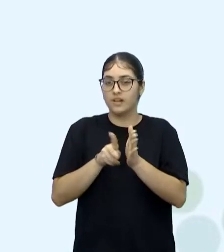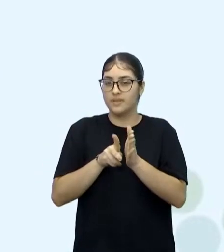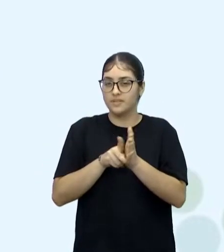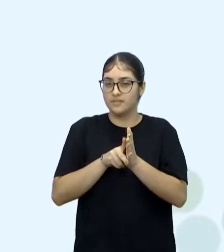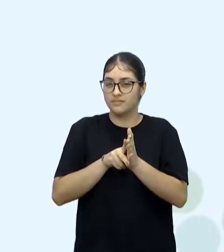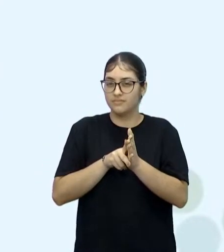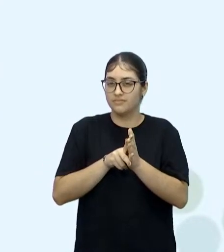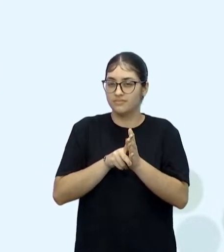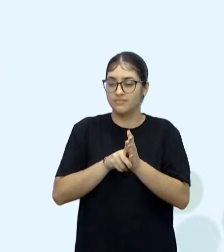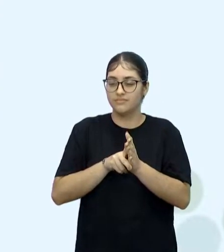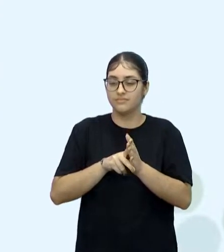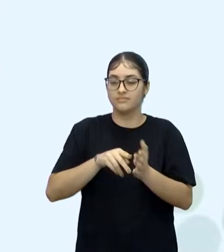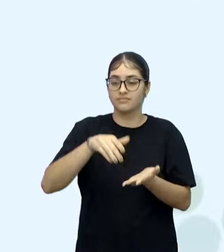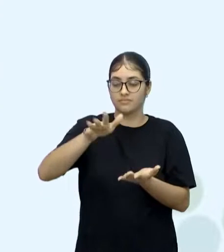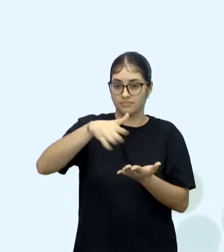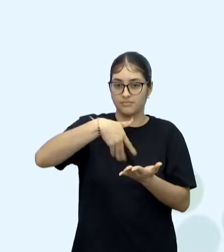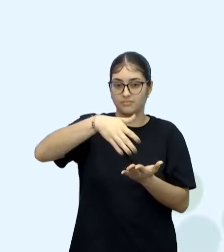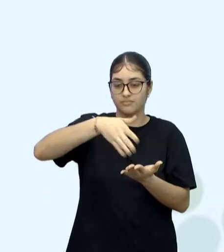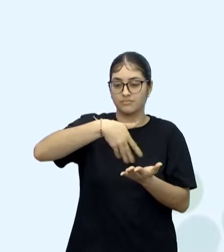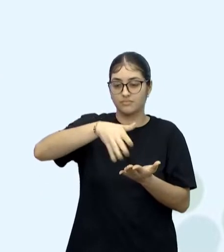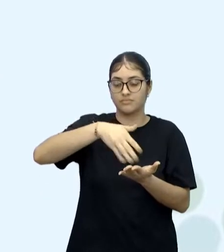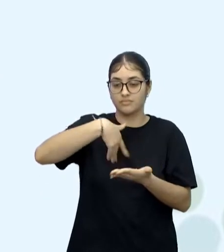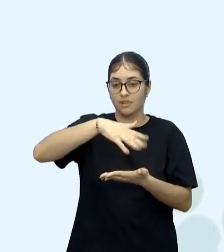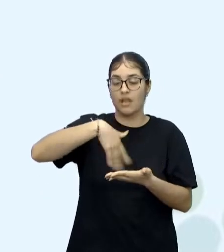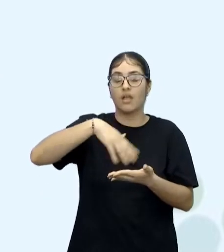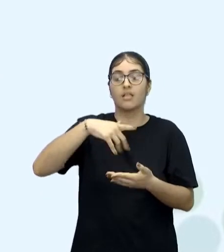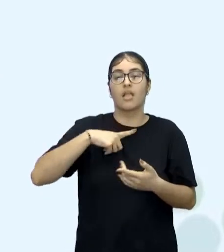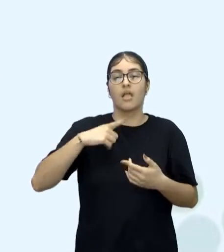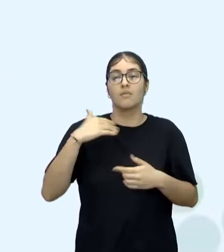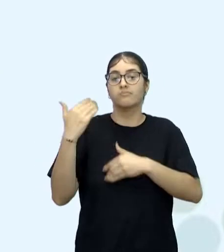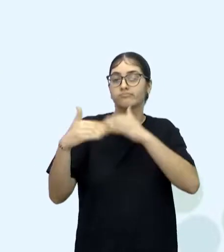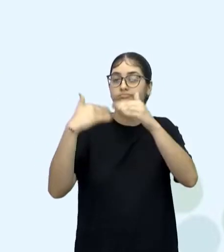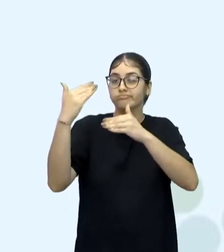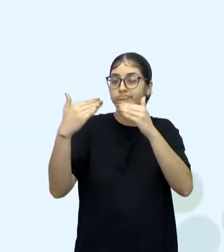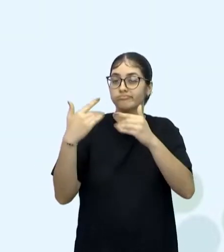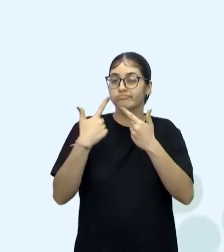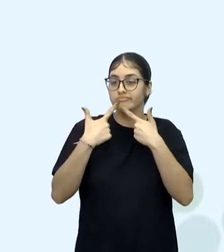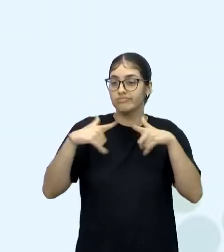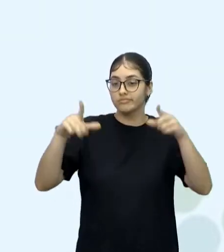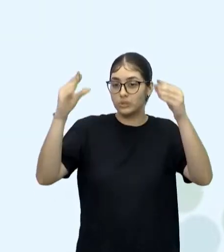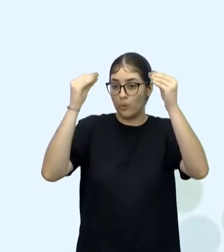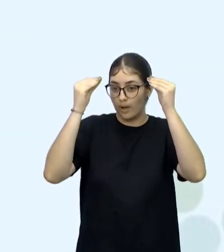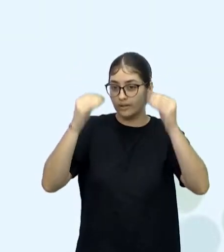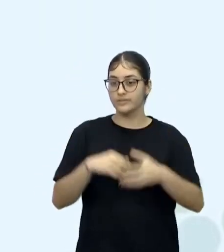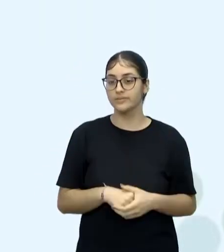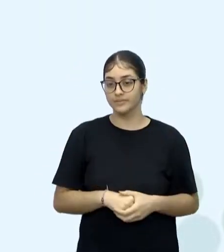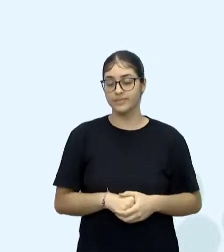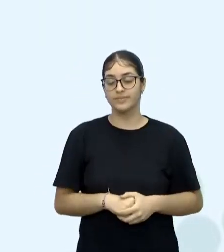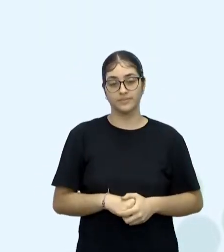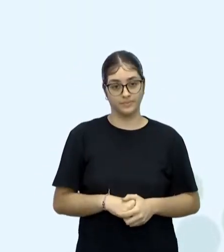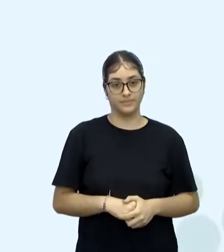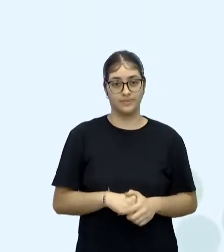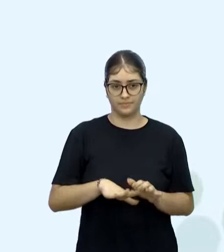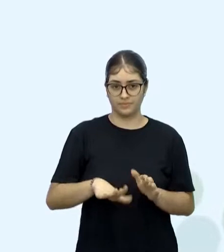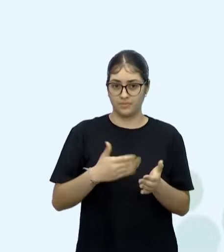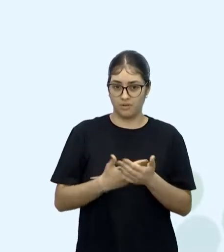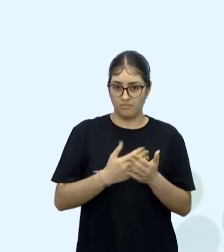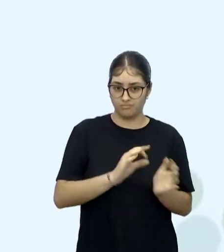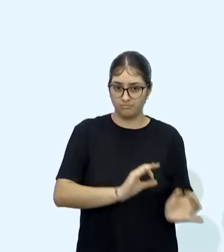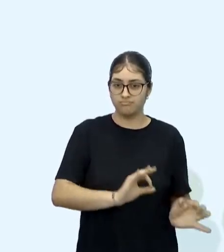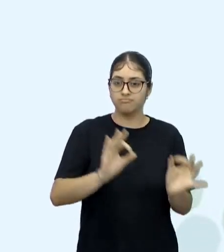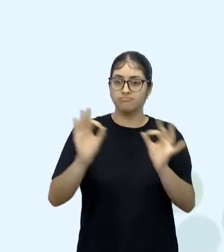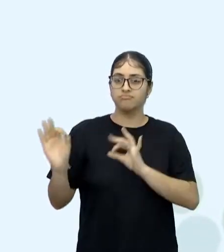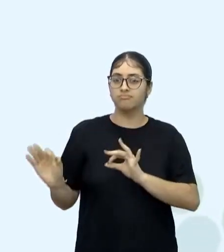a evolução, né, dessas linguagens aí. Bom, durante a nossa aula, eu